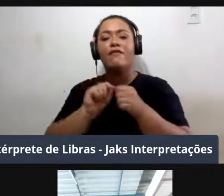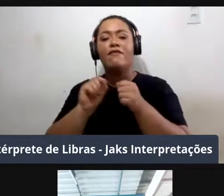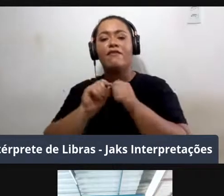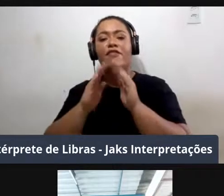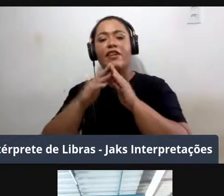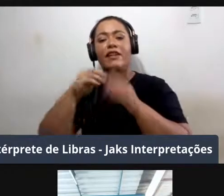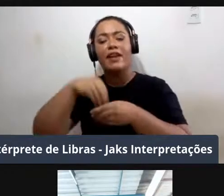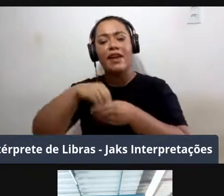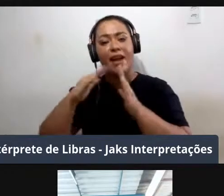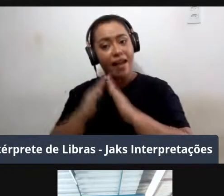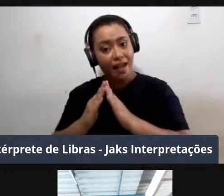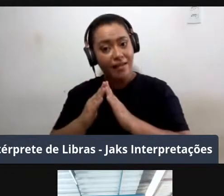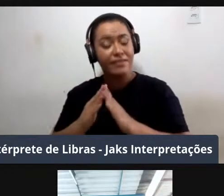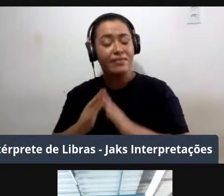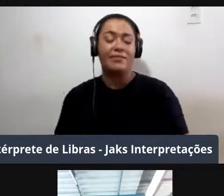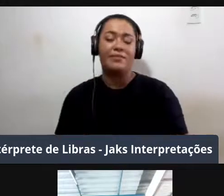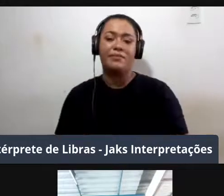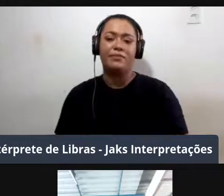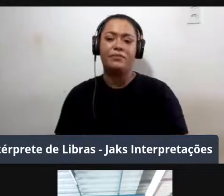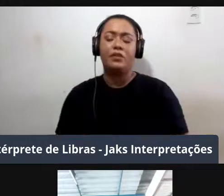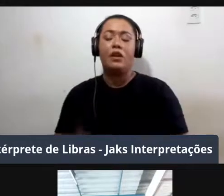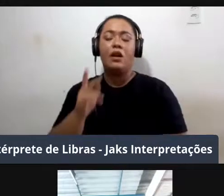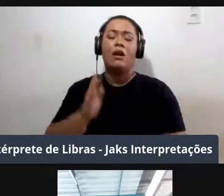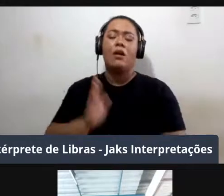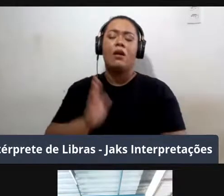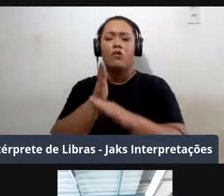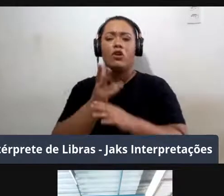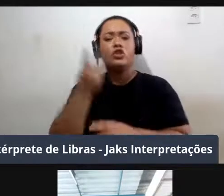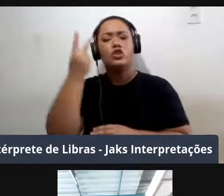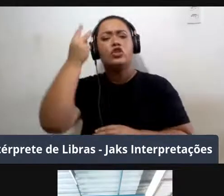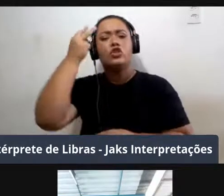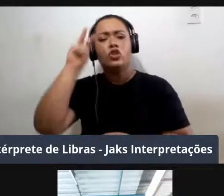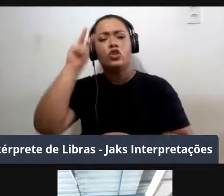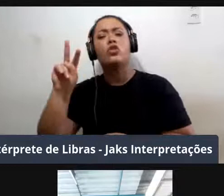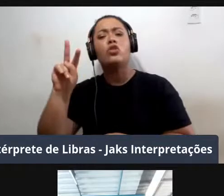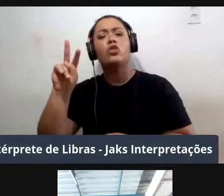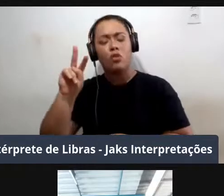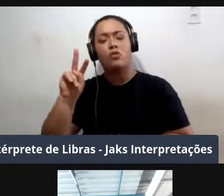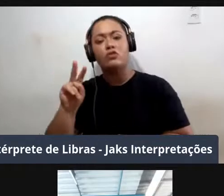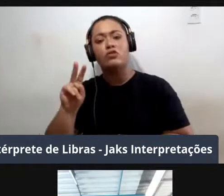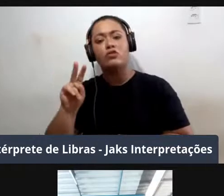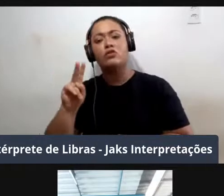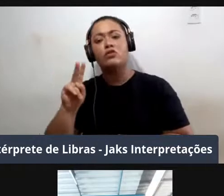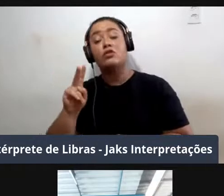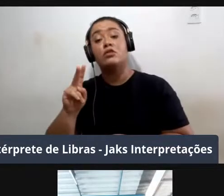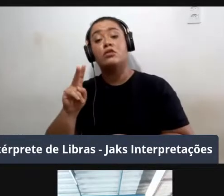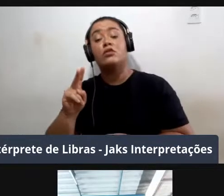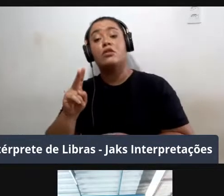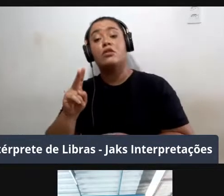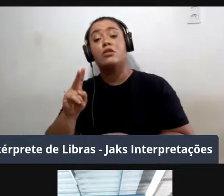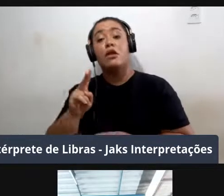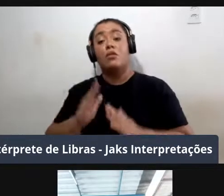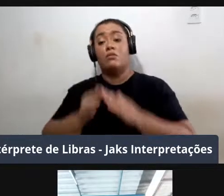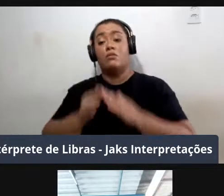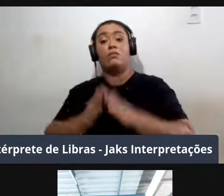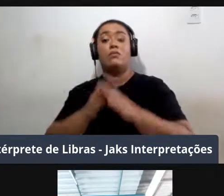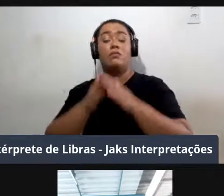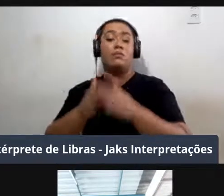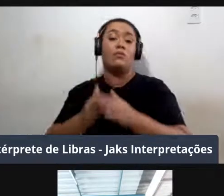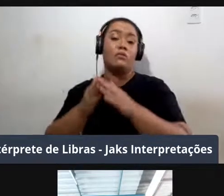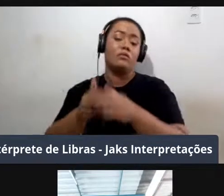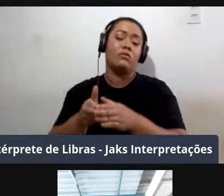duas noites, quase duas noites, um dia viajando dentro de uma lancha. Chegamos lá com as pernas